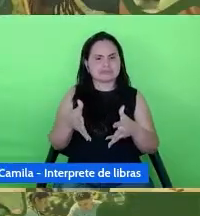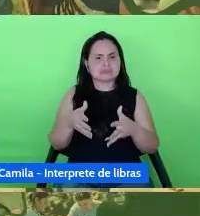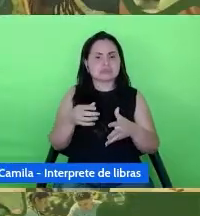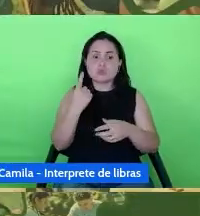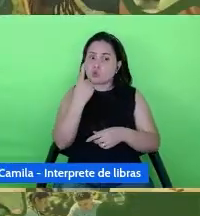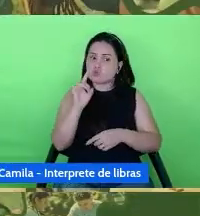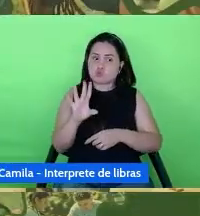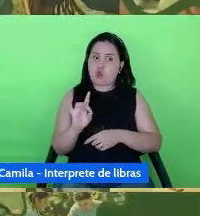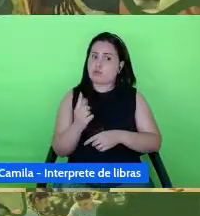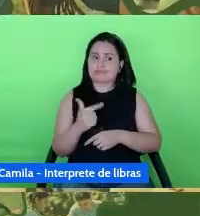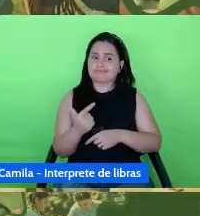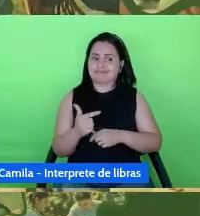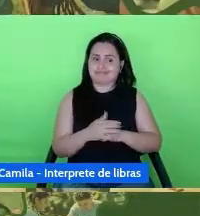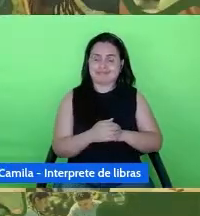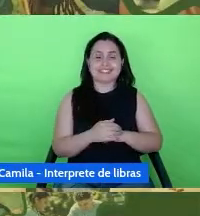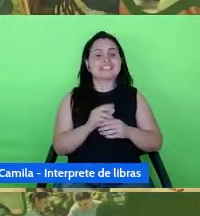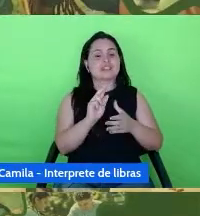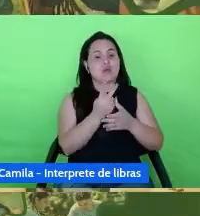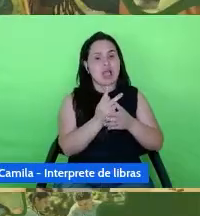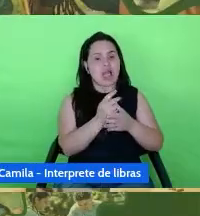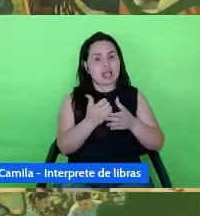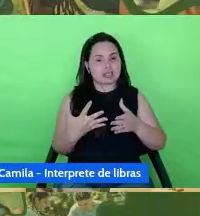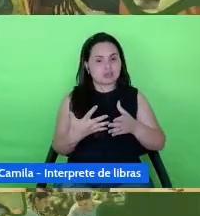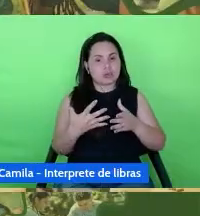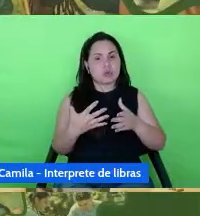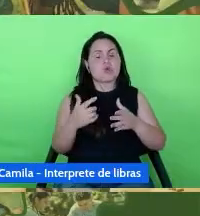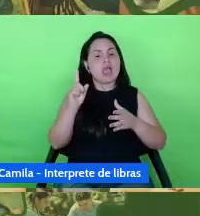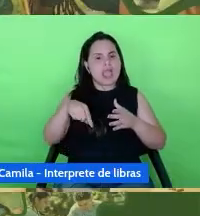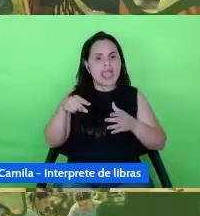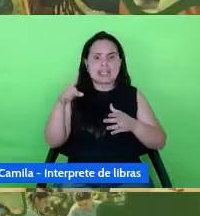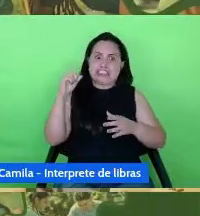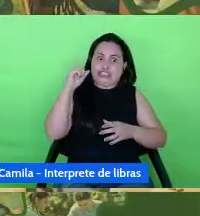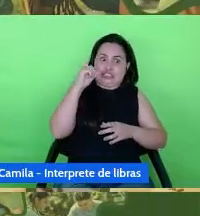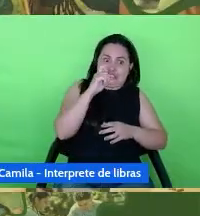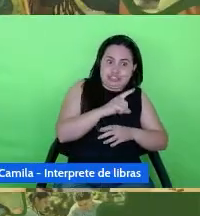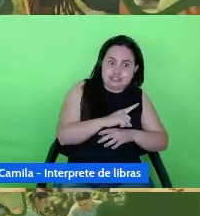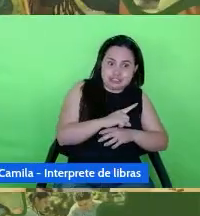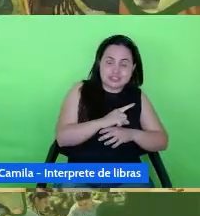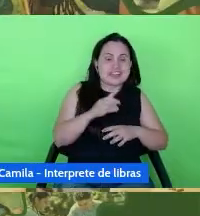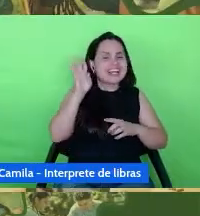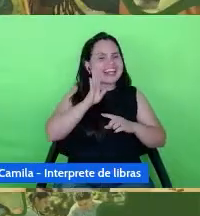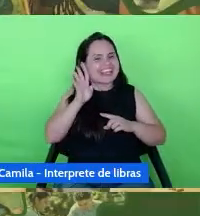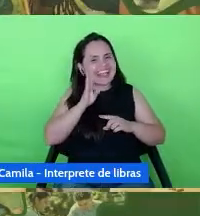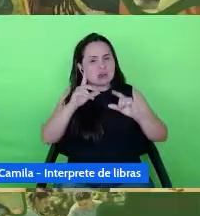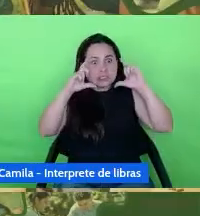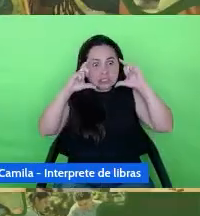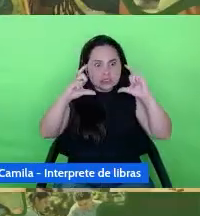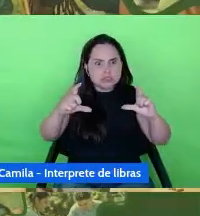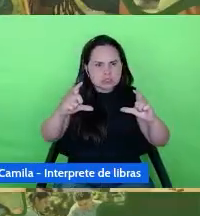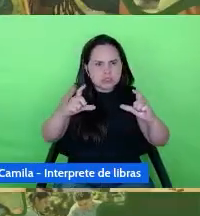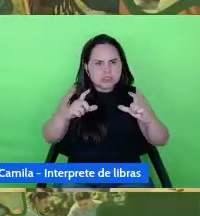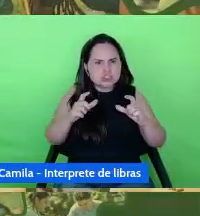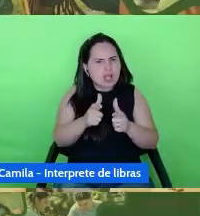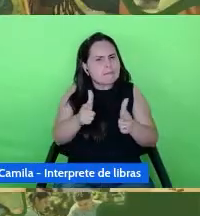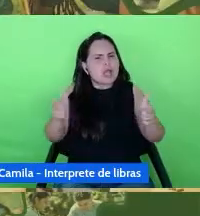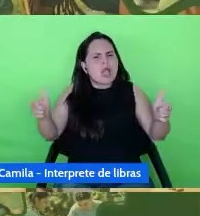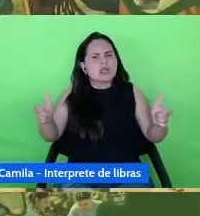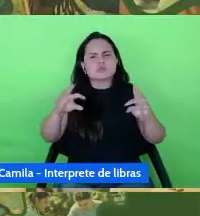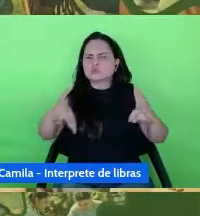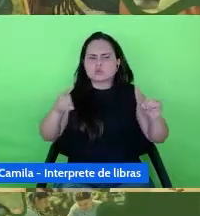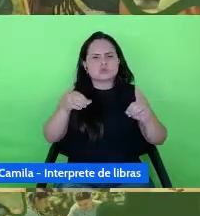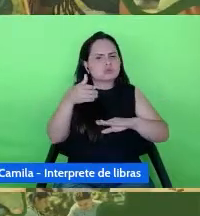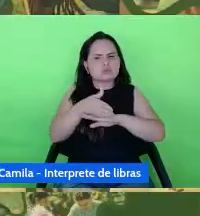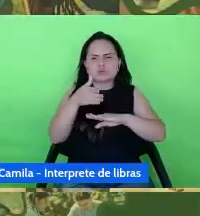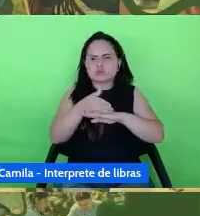caminho. Então, o hackathon é, ao mesmo tempo, desafiador, interessante, plural e aberto para todo mundo participar,